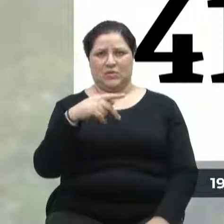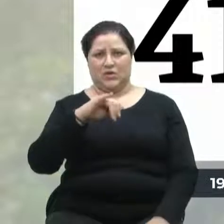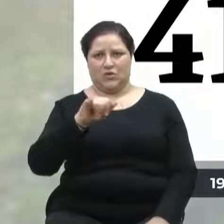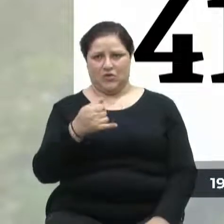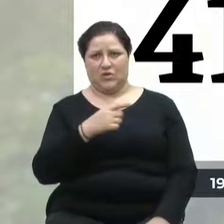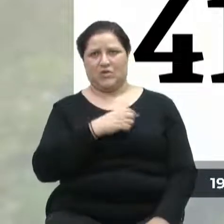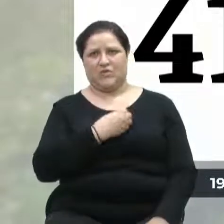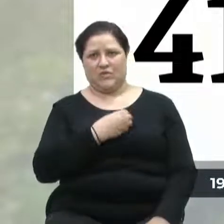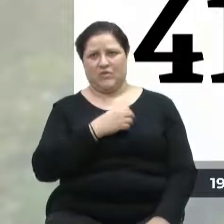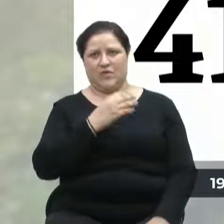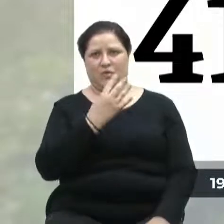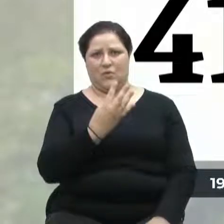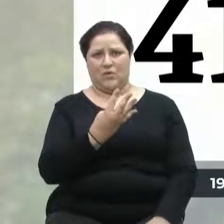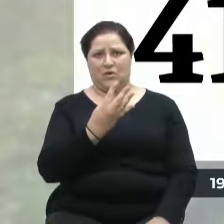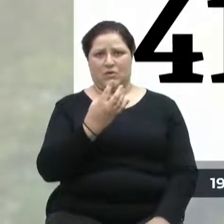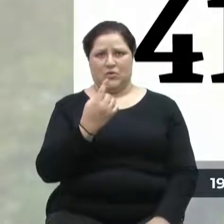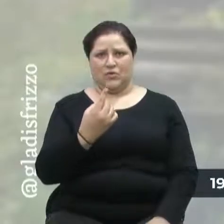4.141 CNPJs.